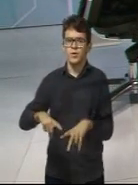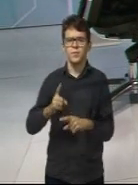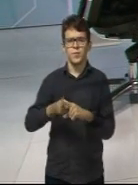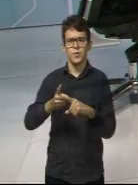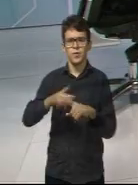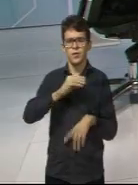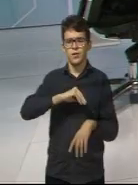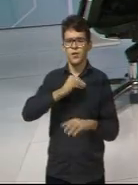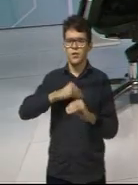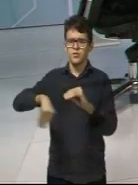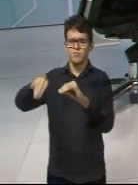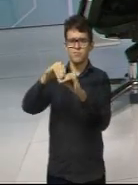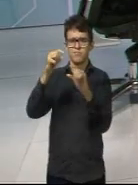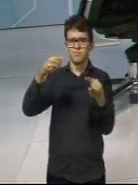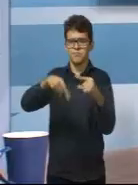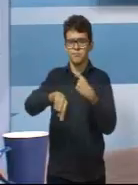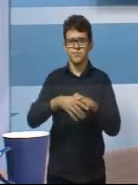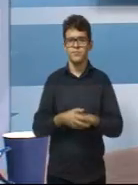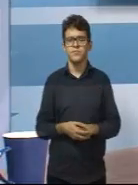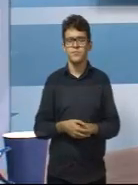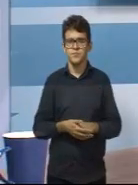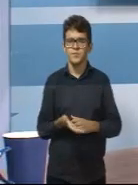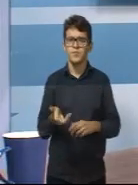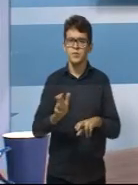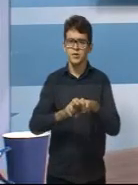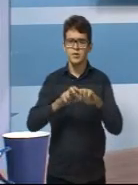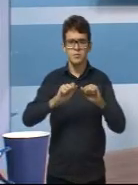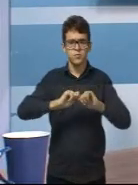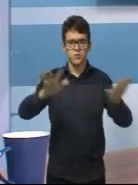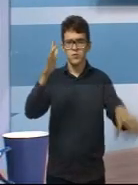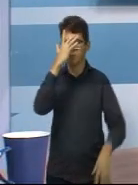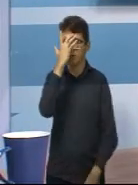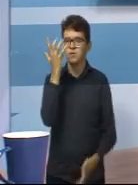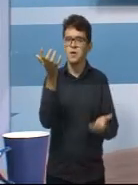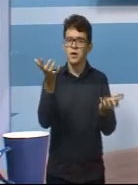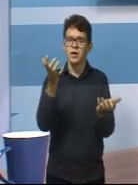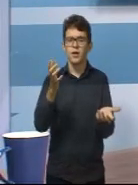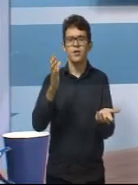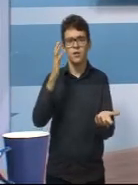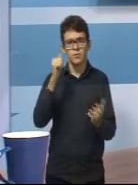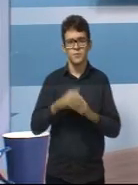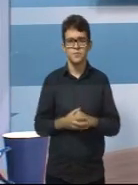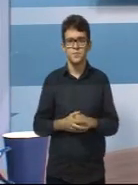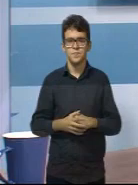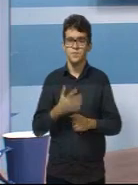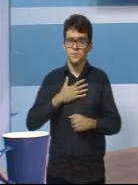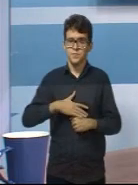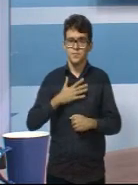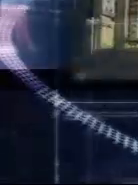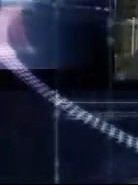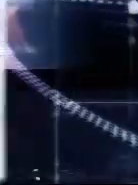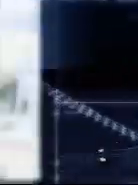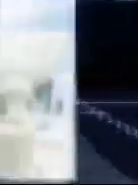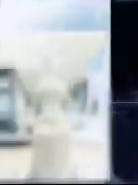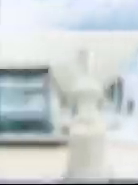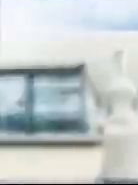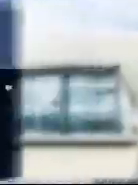A partir de opiniões como essa, esse assunto veio à discussão e virou a pauta. Um instante só e a gente volta.